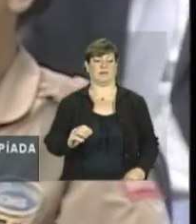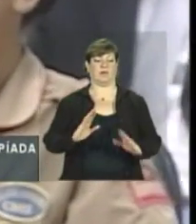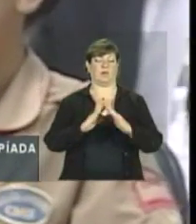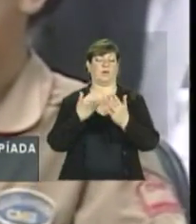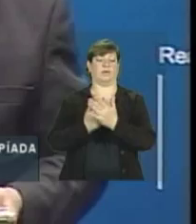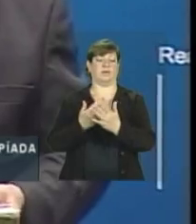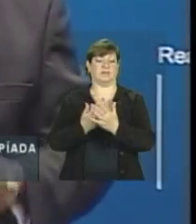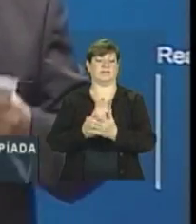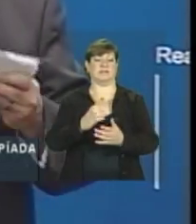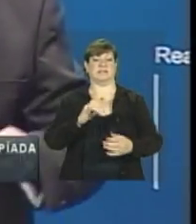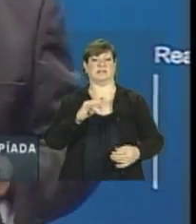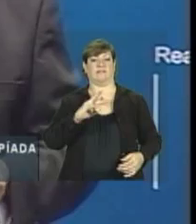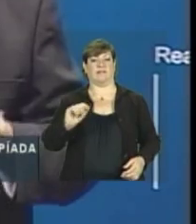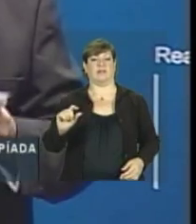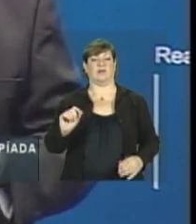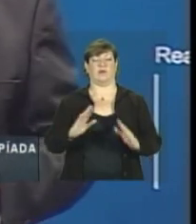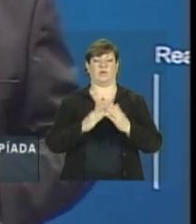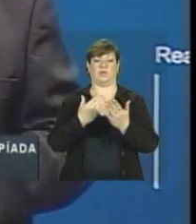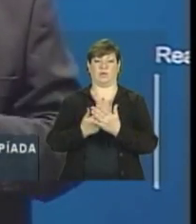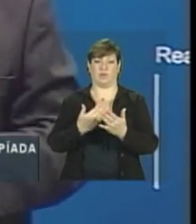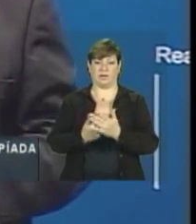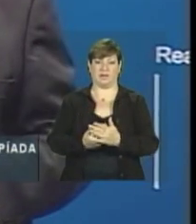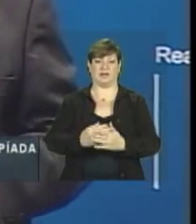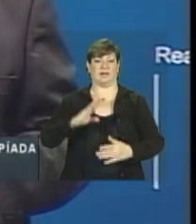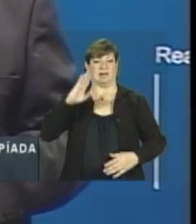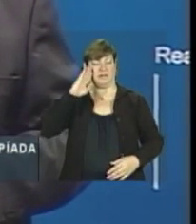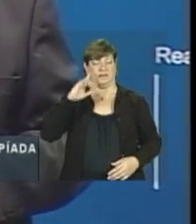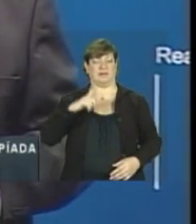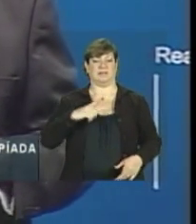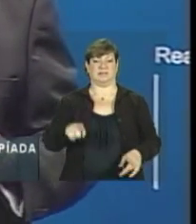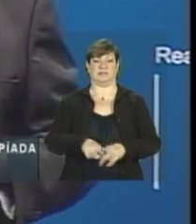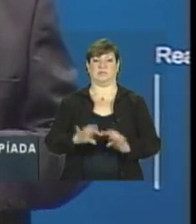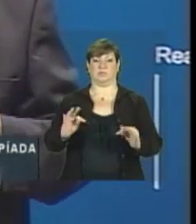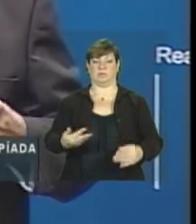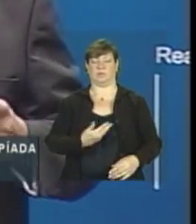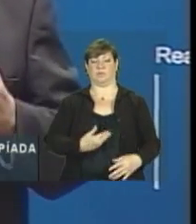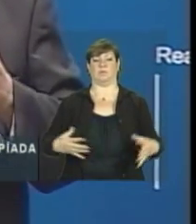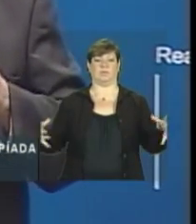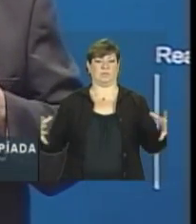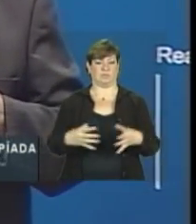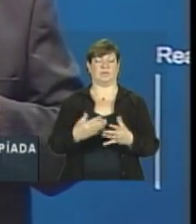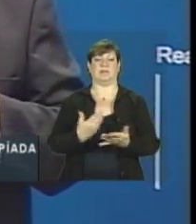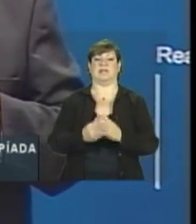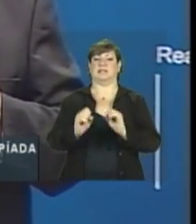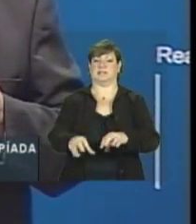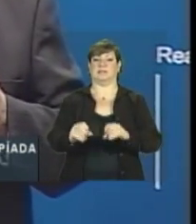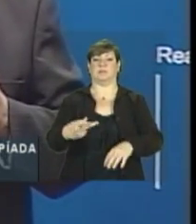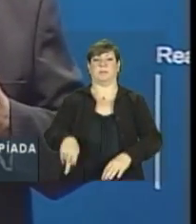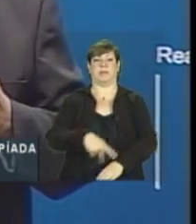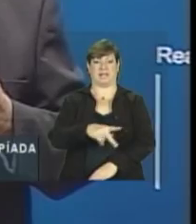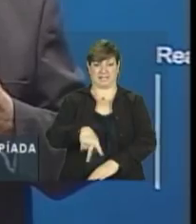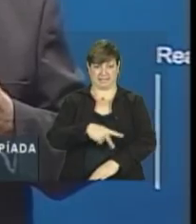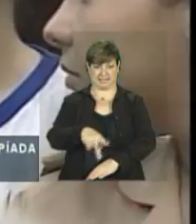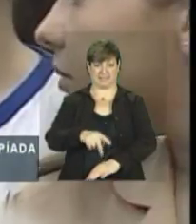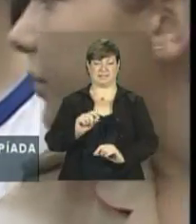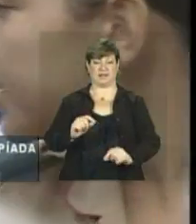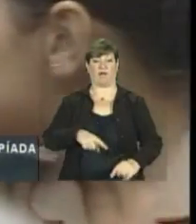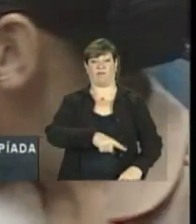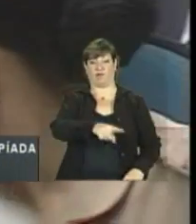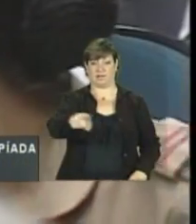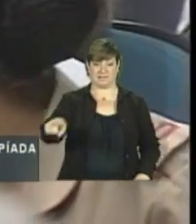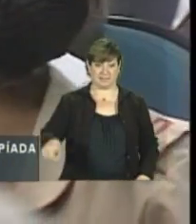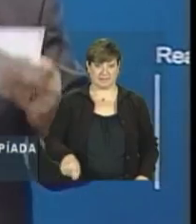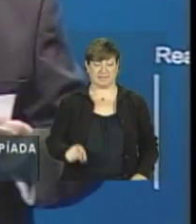Colégios civis, colégios militares, todos eles engajados na causa do desenvolvimento educacional do país.